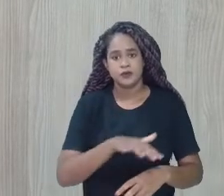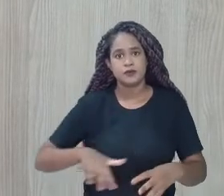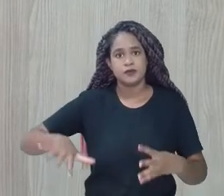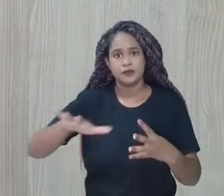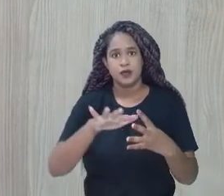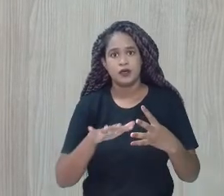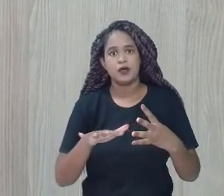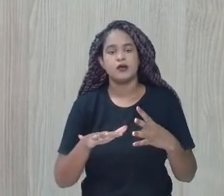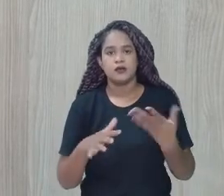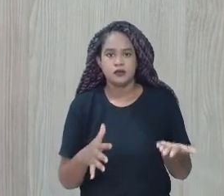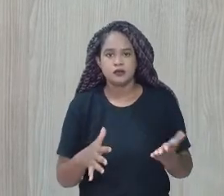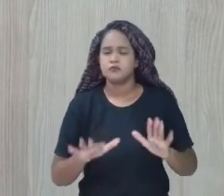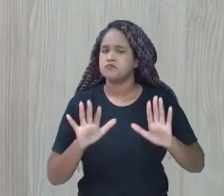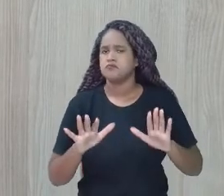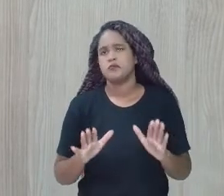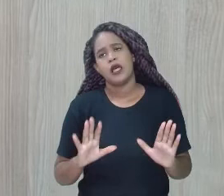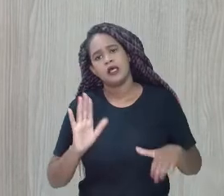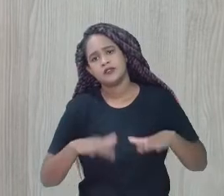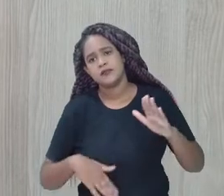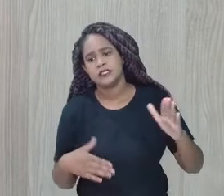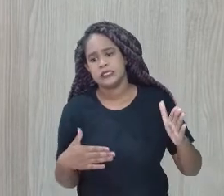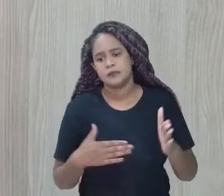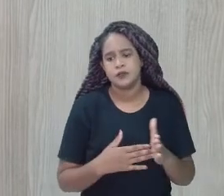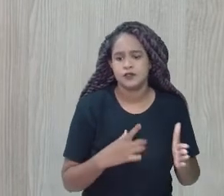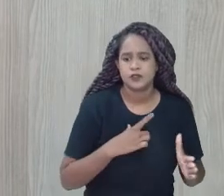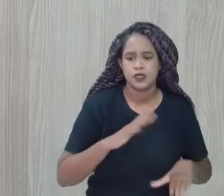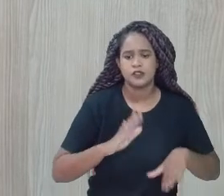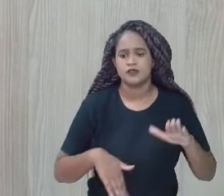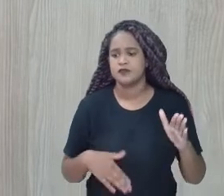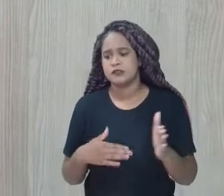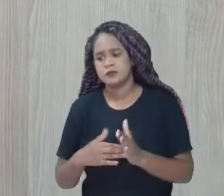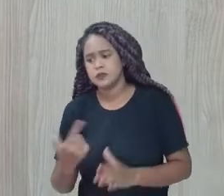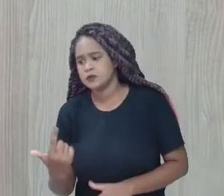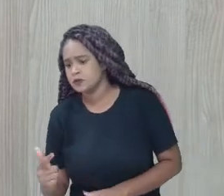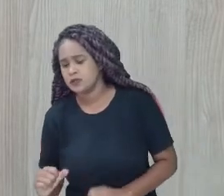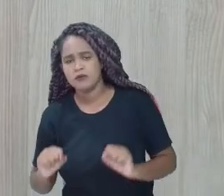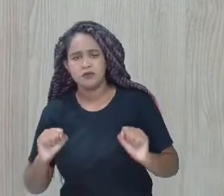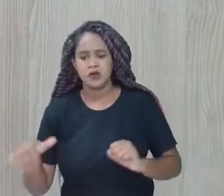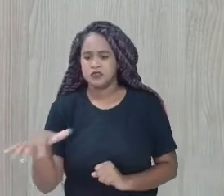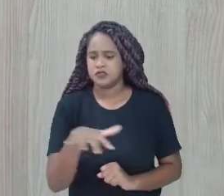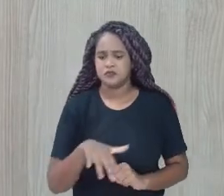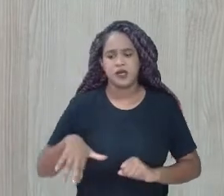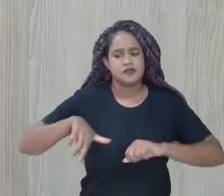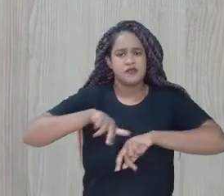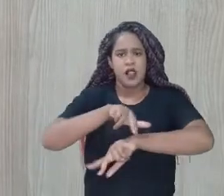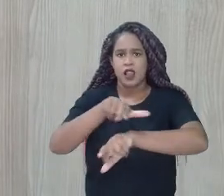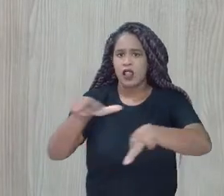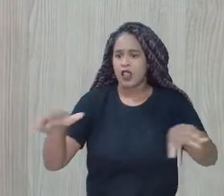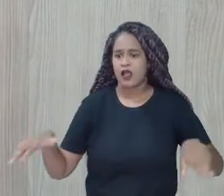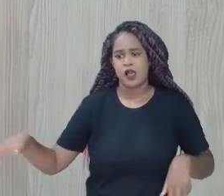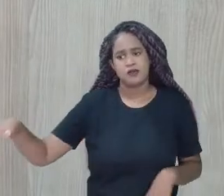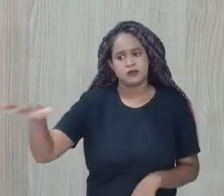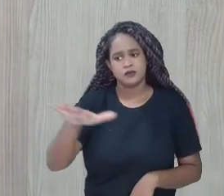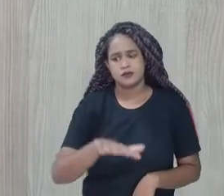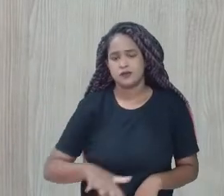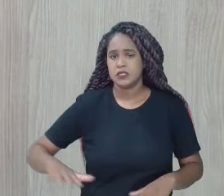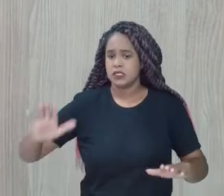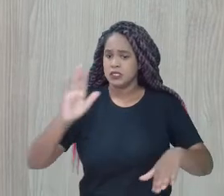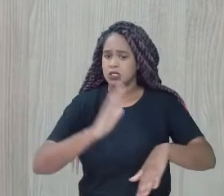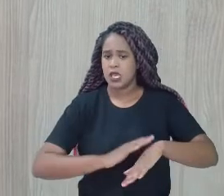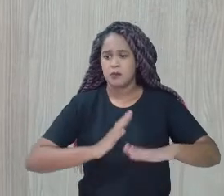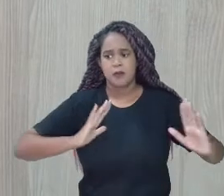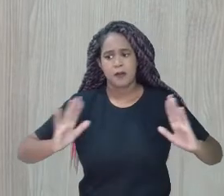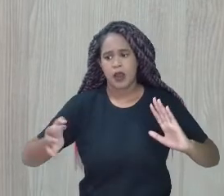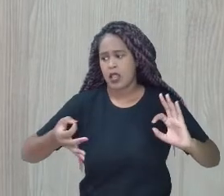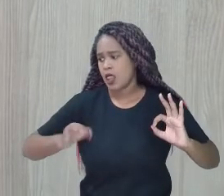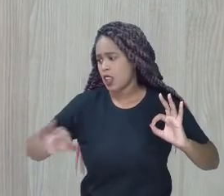não delimitado, porque, como a gente sabe, em narrativas longas, pode-se ter um longo espaço de tempo,